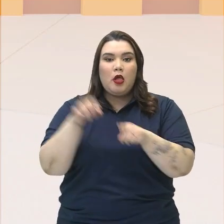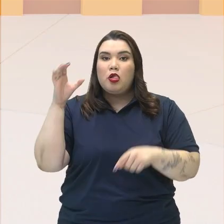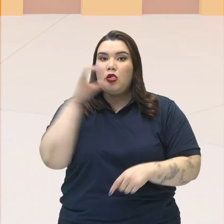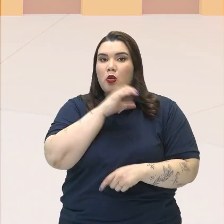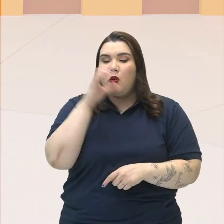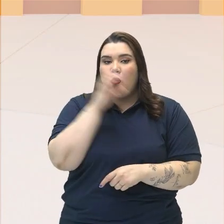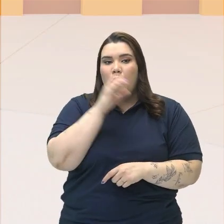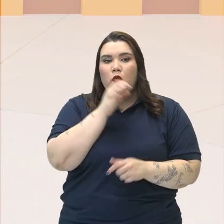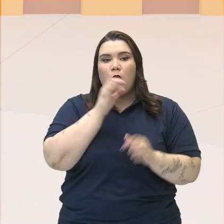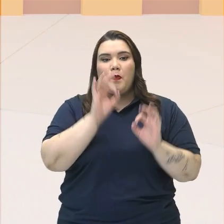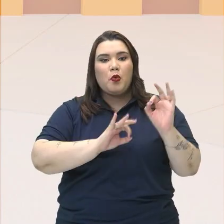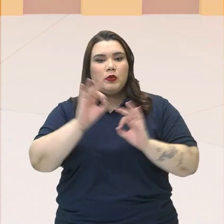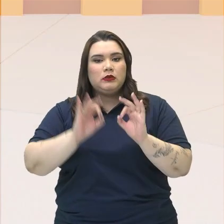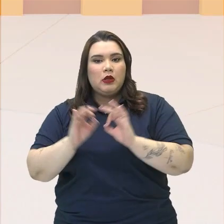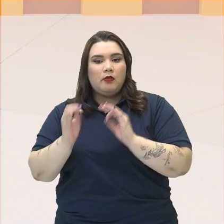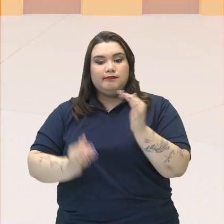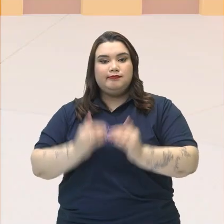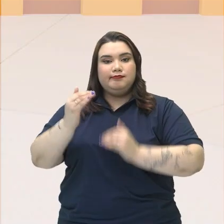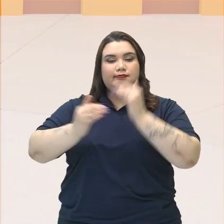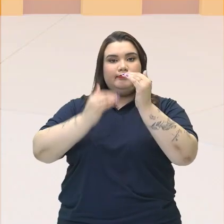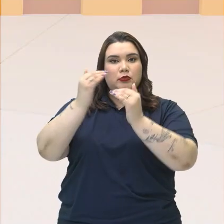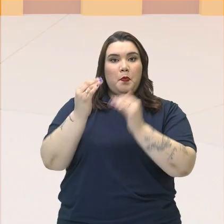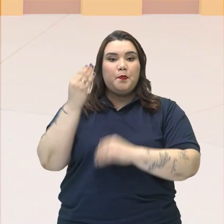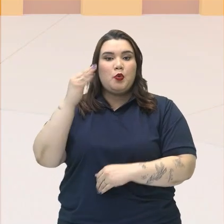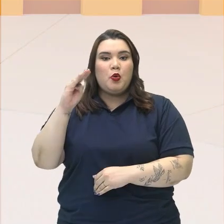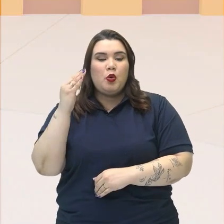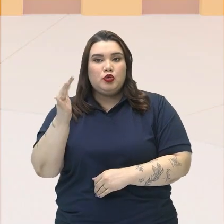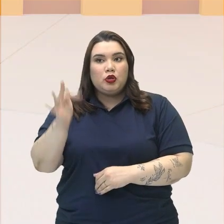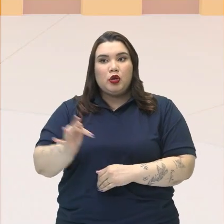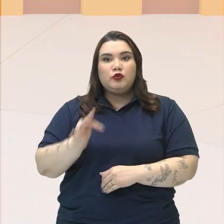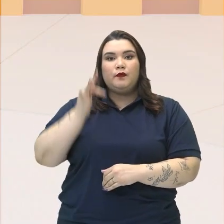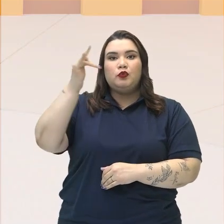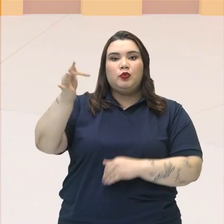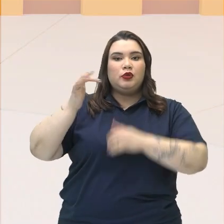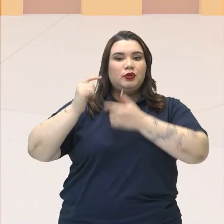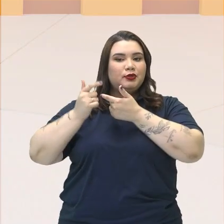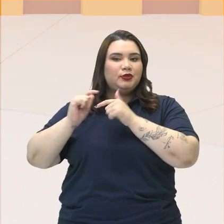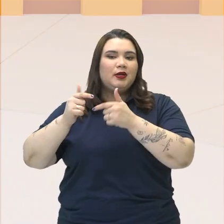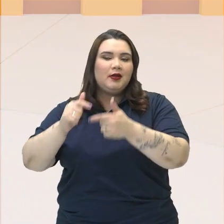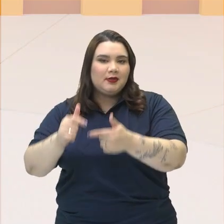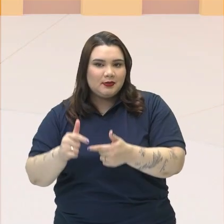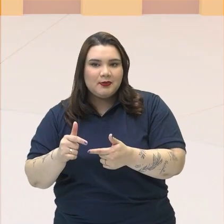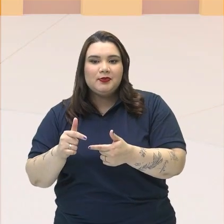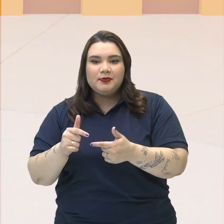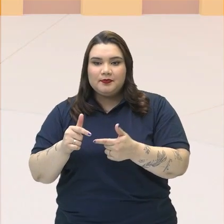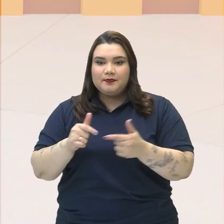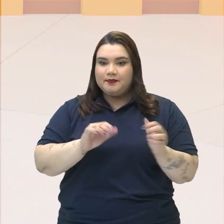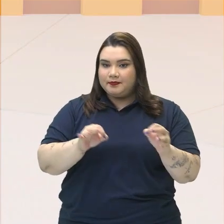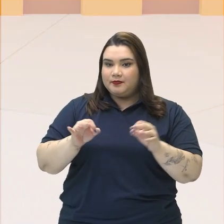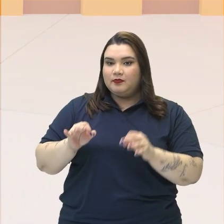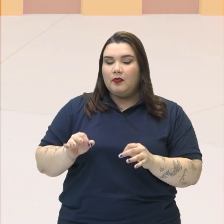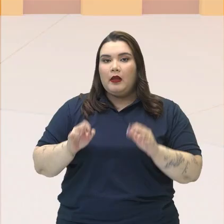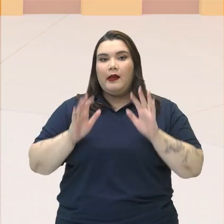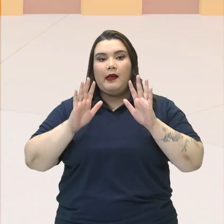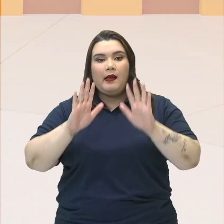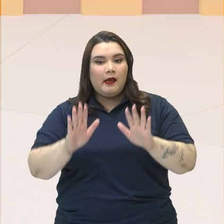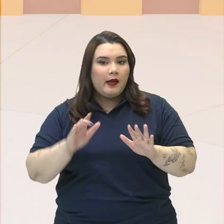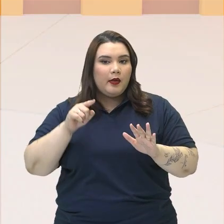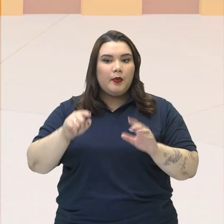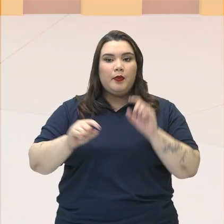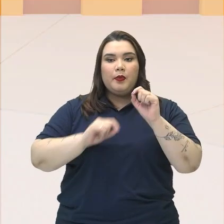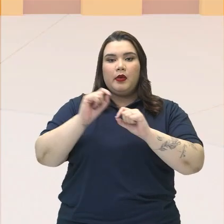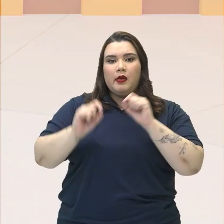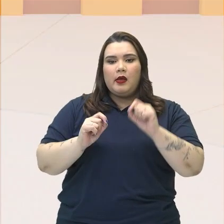evolução biológica das futuras gerações. É essa a ideia da eugenia, tá?